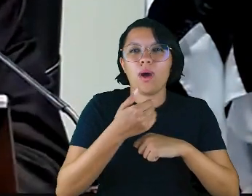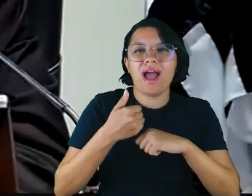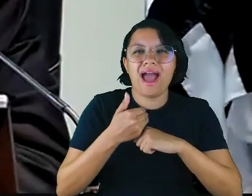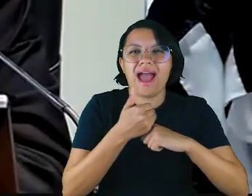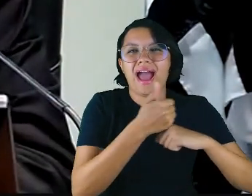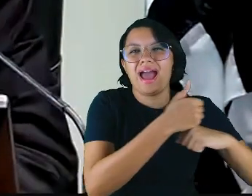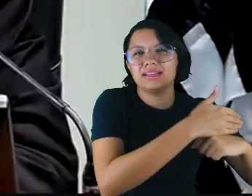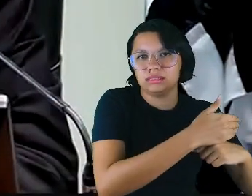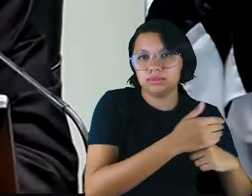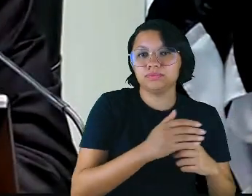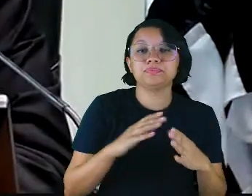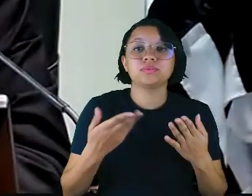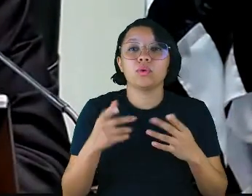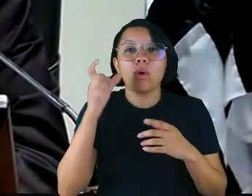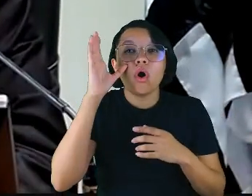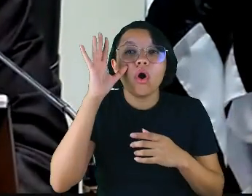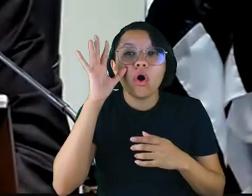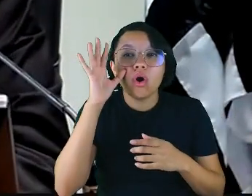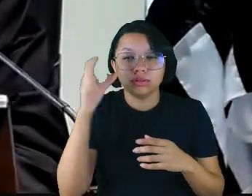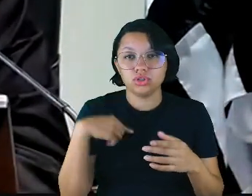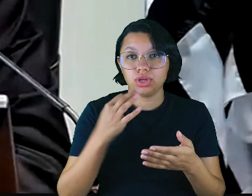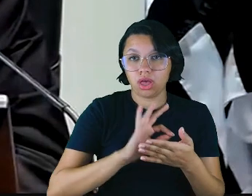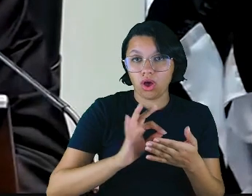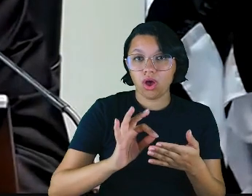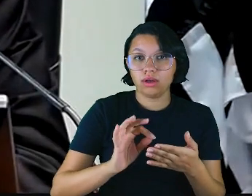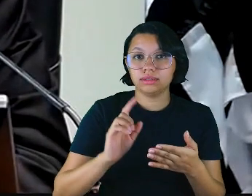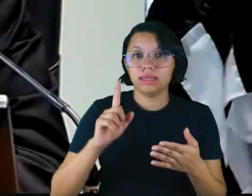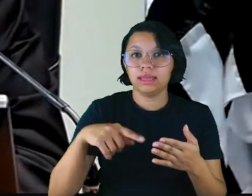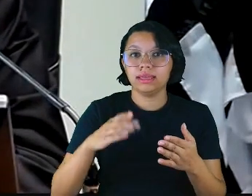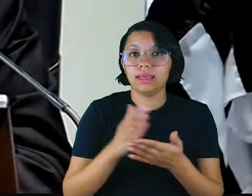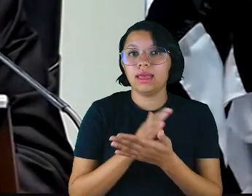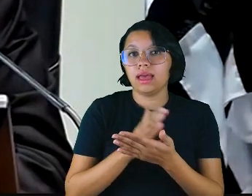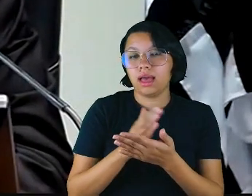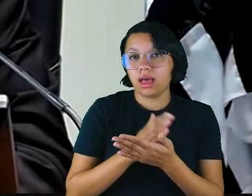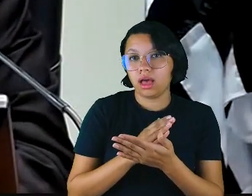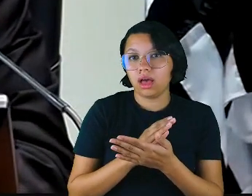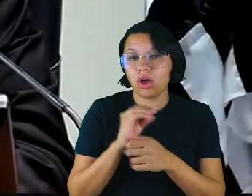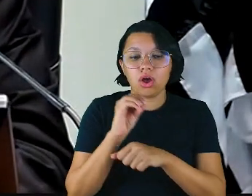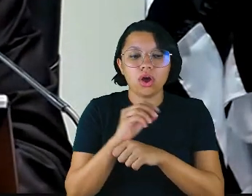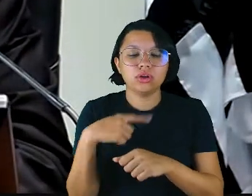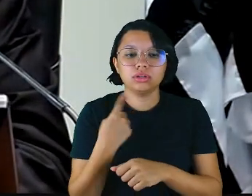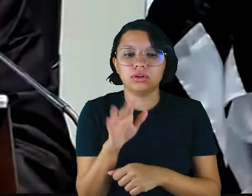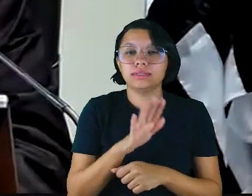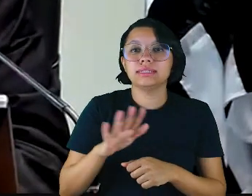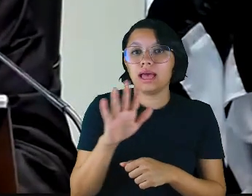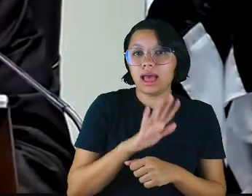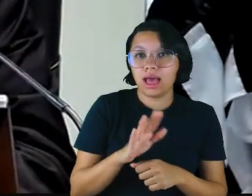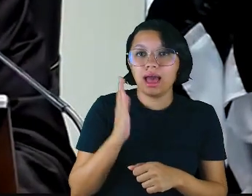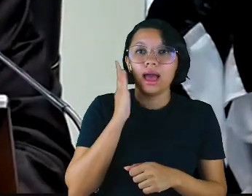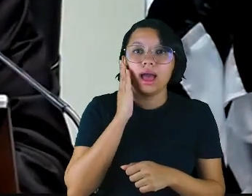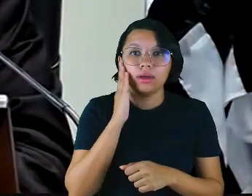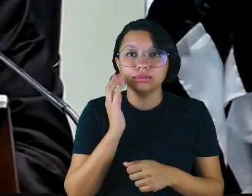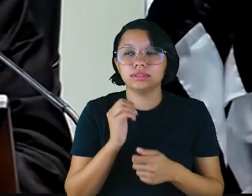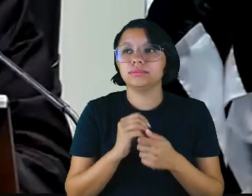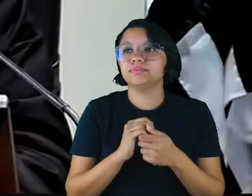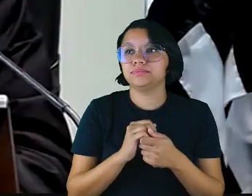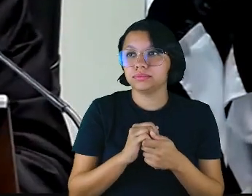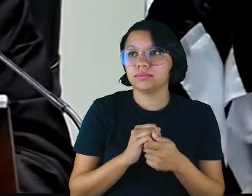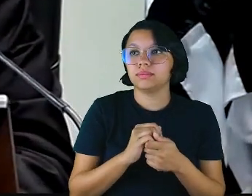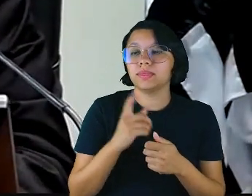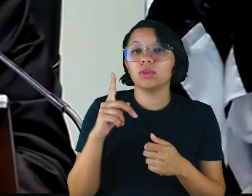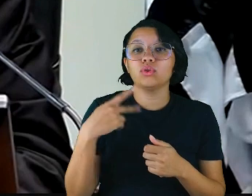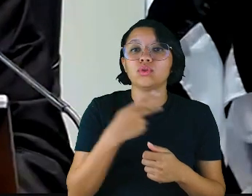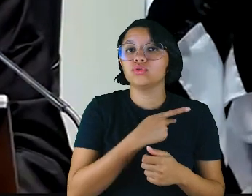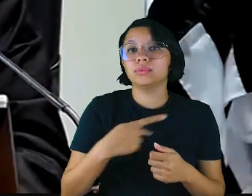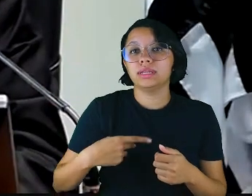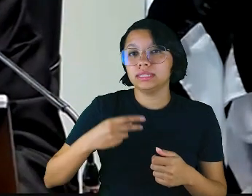arrastamento. Uma outra curiosidade também que eu anotei aqui é que alguns tratadistas mais antigos da nossa área, e eu cito Francisco Antônio de Oliveira, que